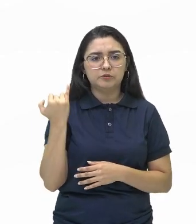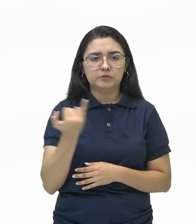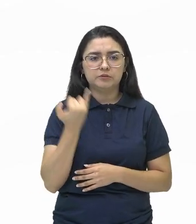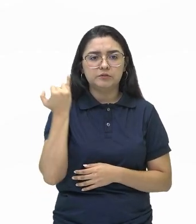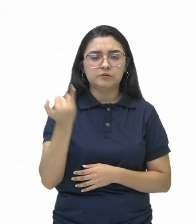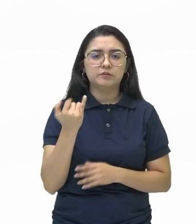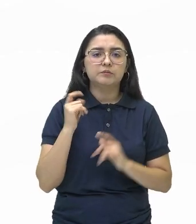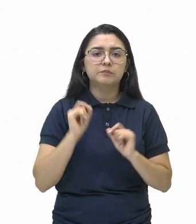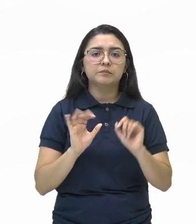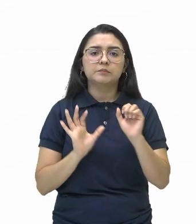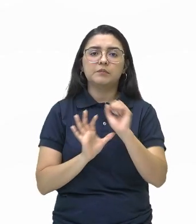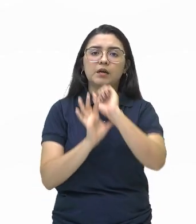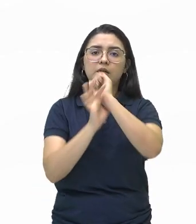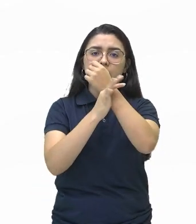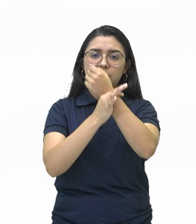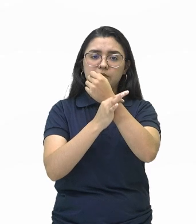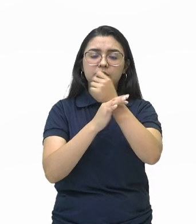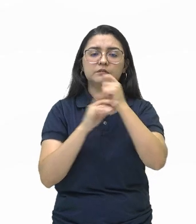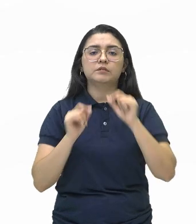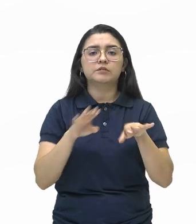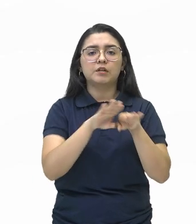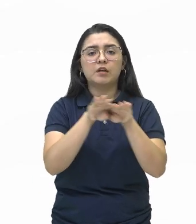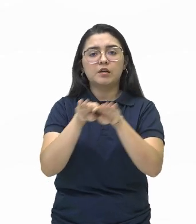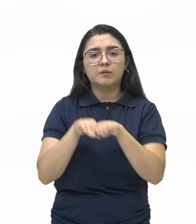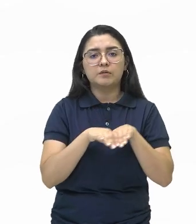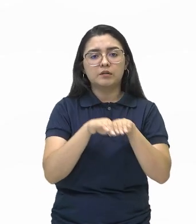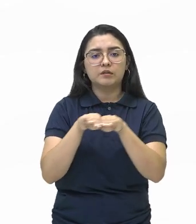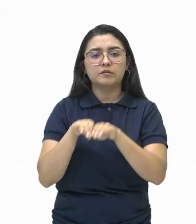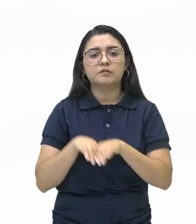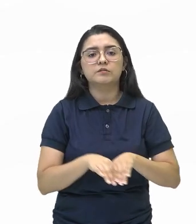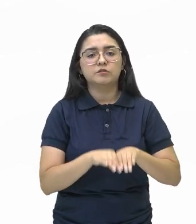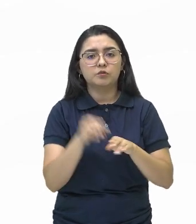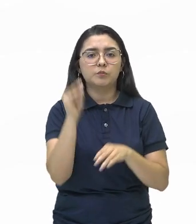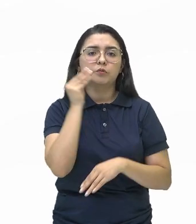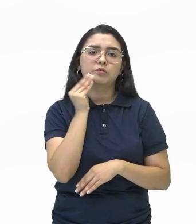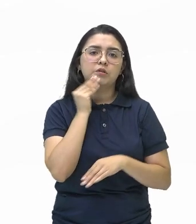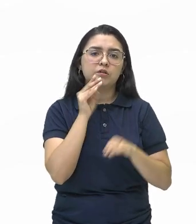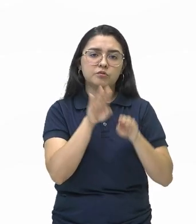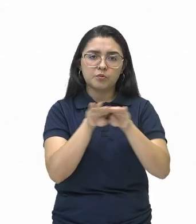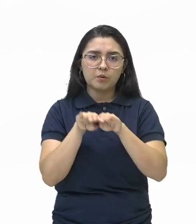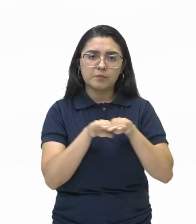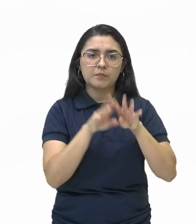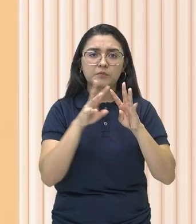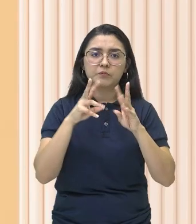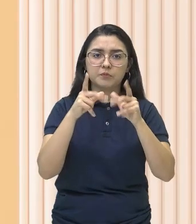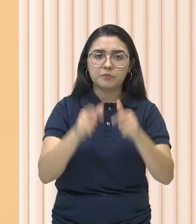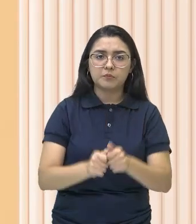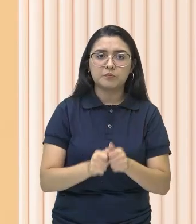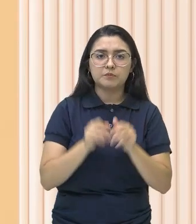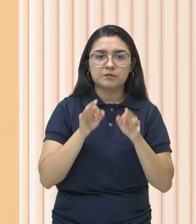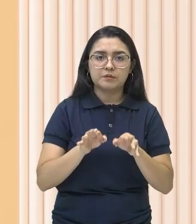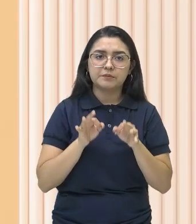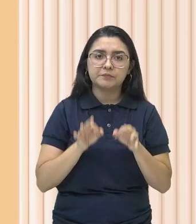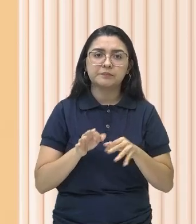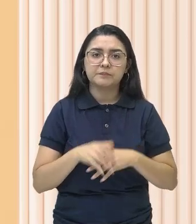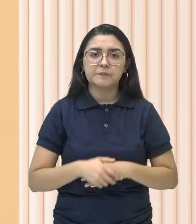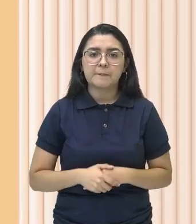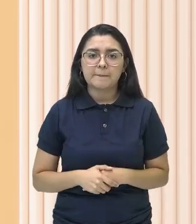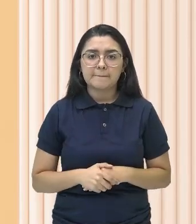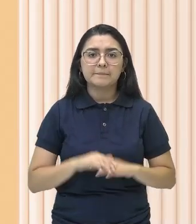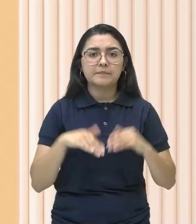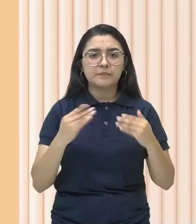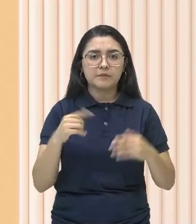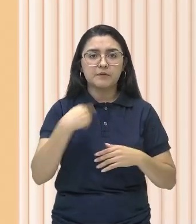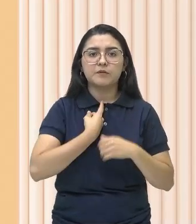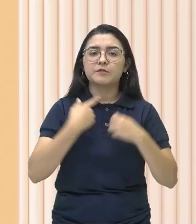fundamentais para garantir a igualdade de oportunidades. Perfeito? Então, olha só, temos que